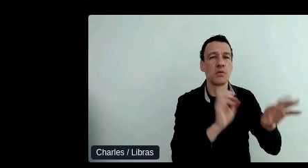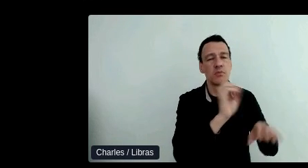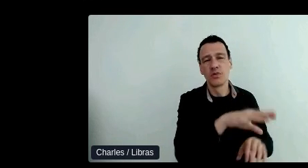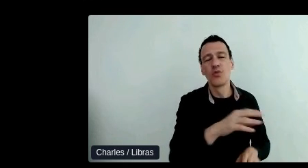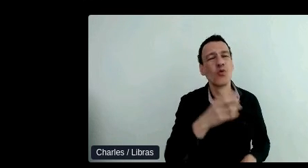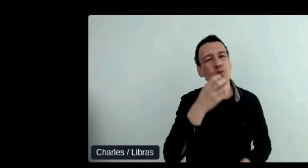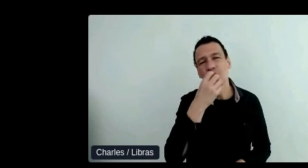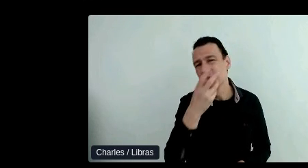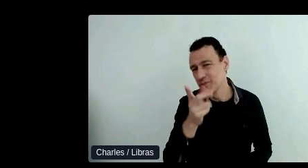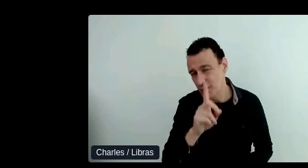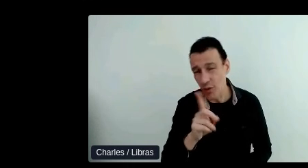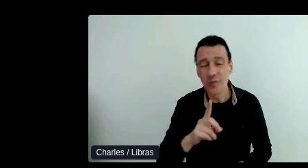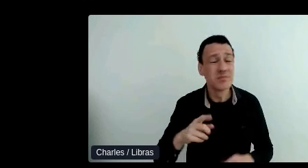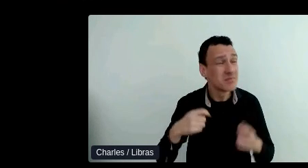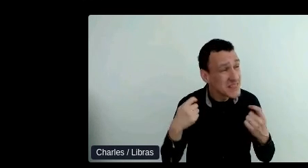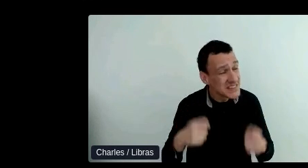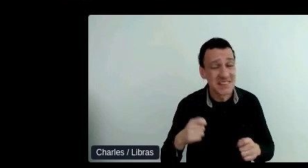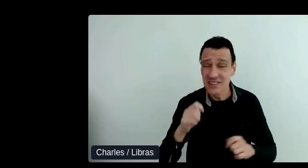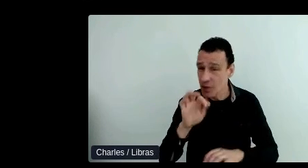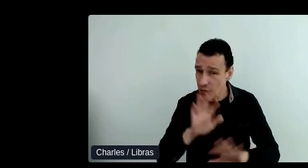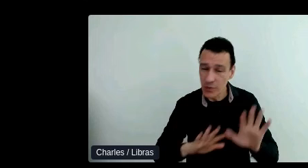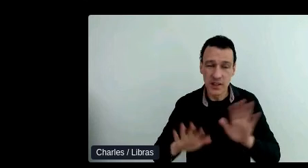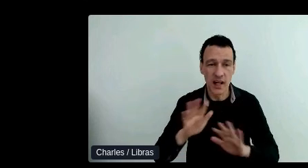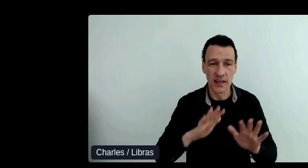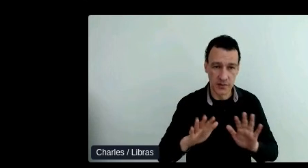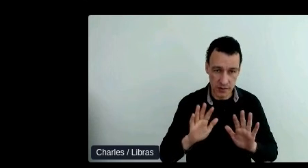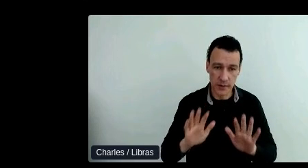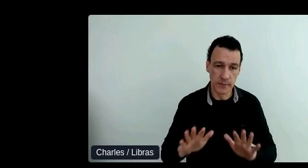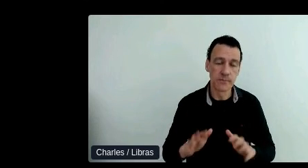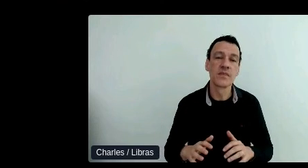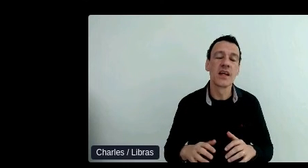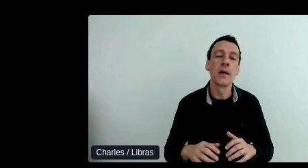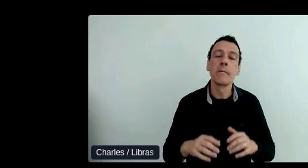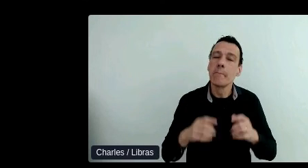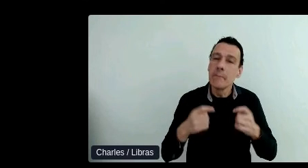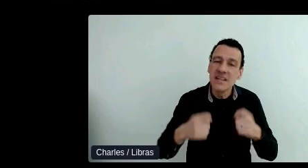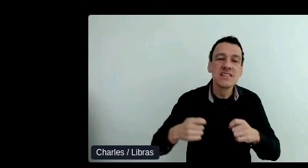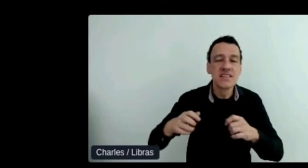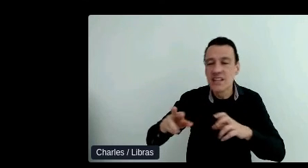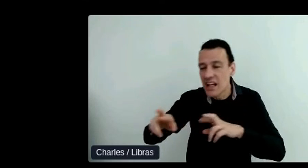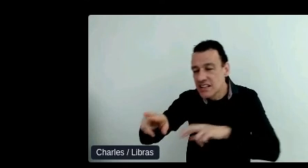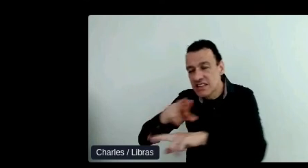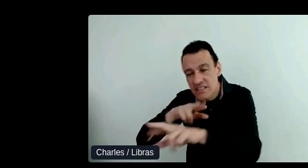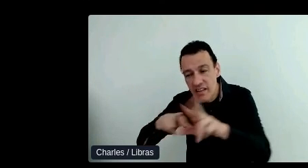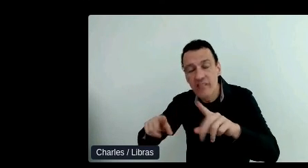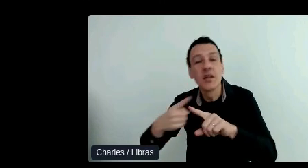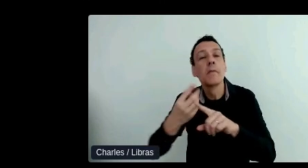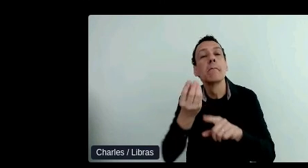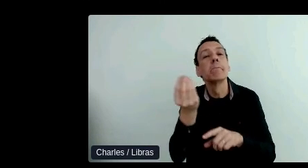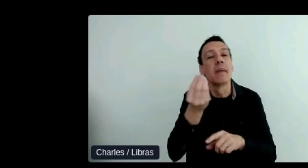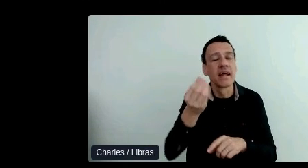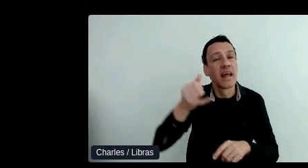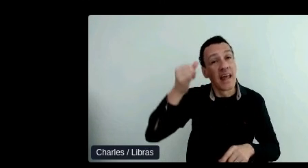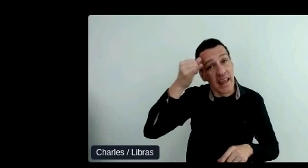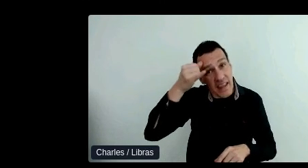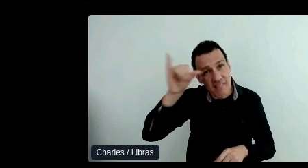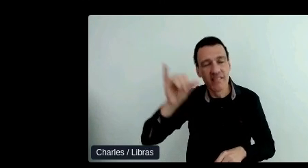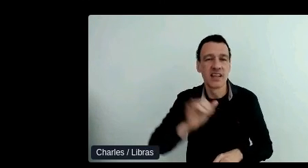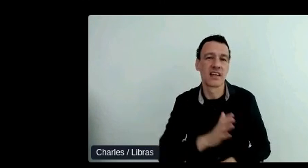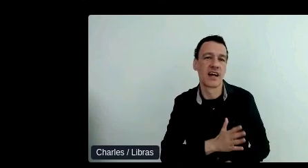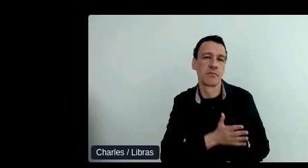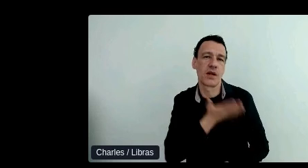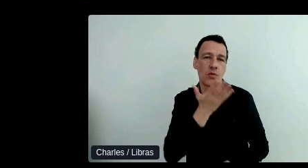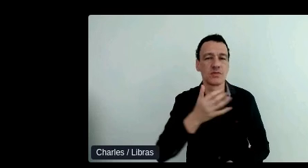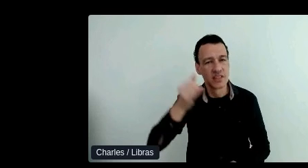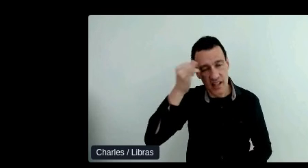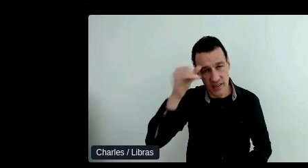Elas precisam existir para aumentar a eficácia de medidas discriminatórias. De novo, a máquina não resolve o problema,